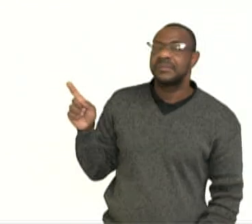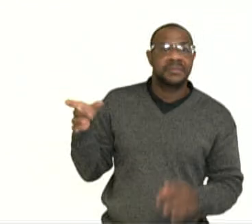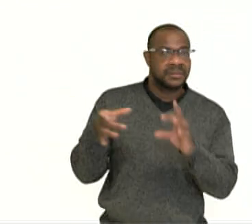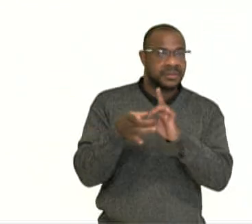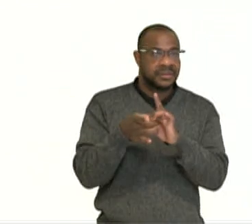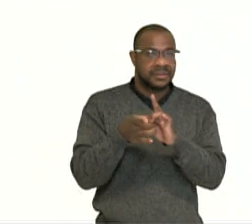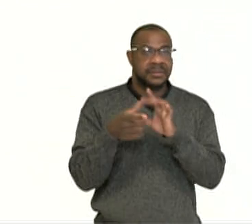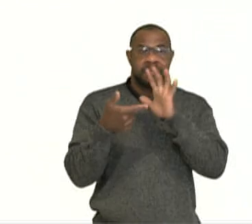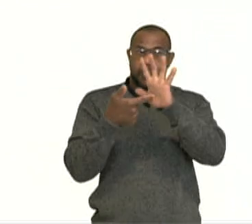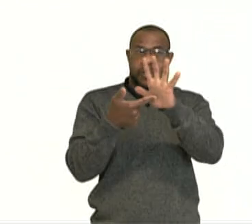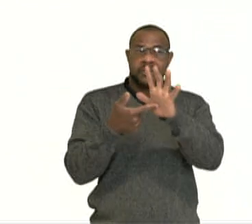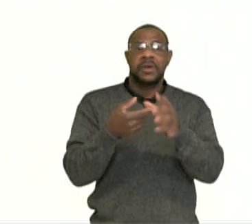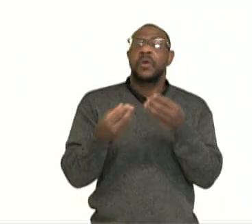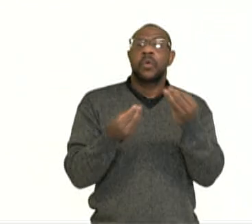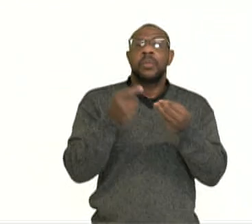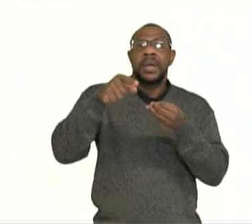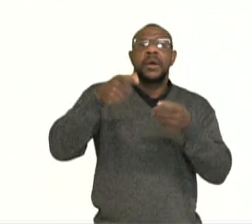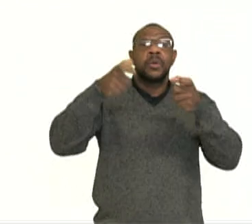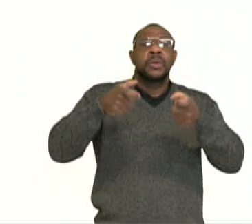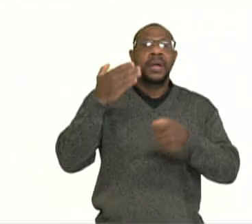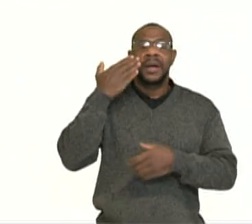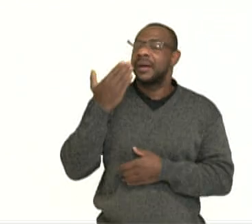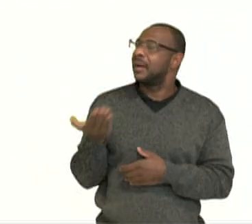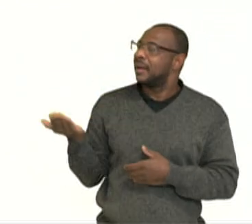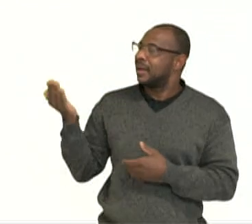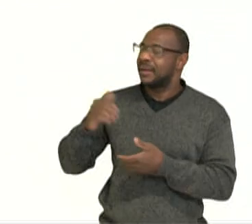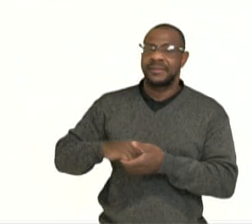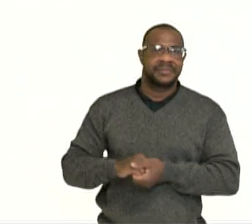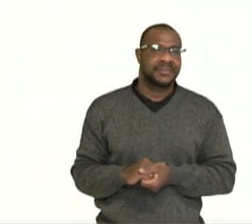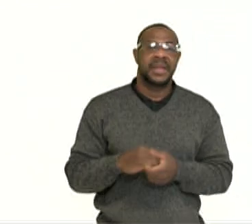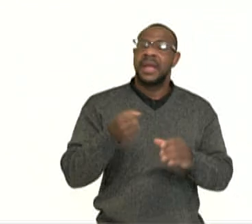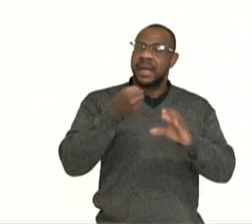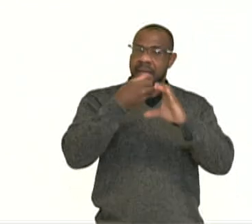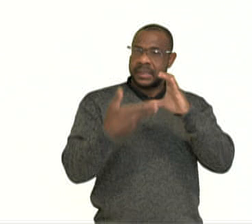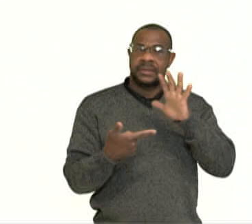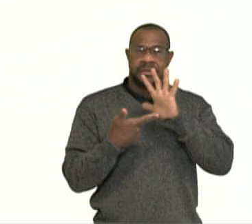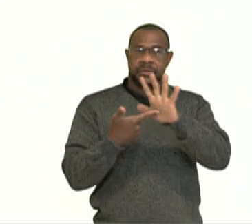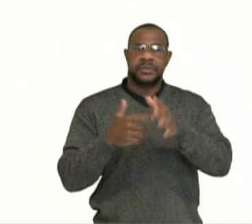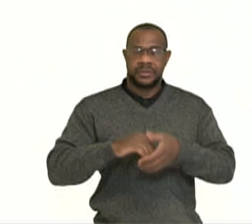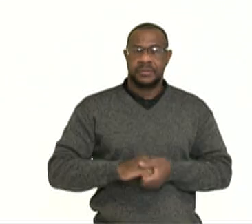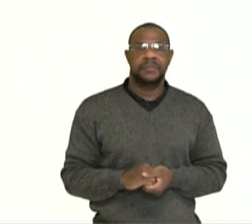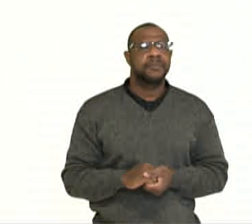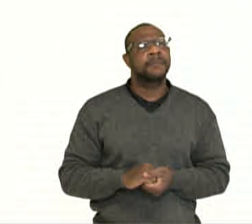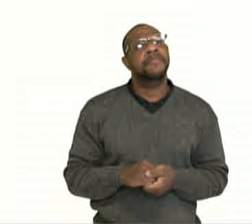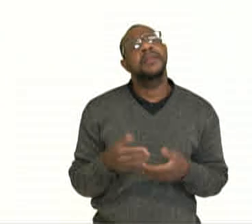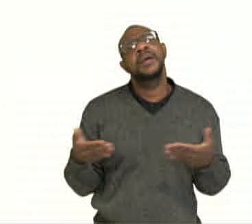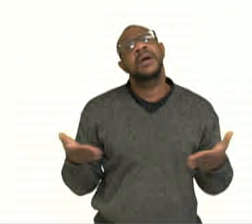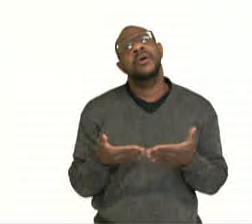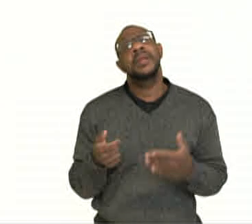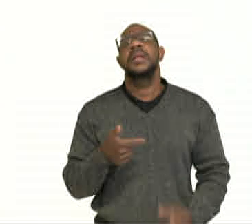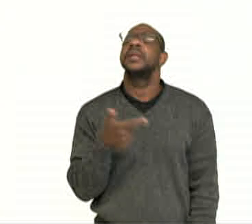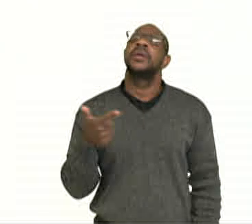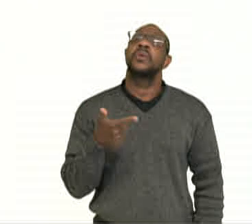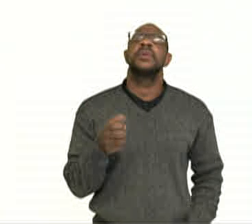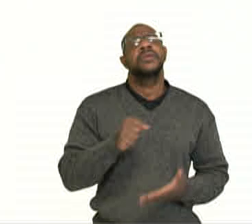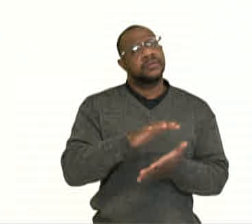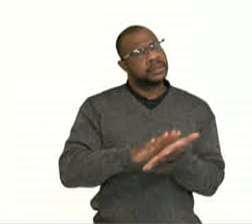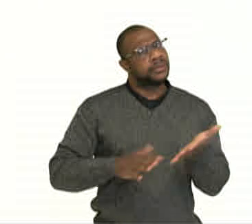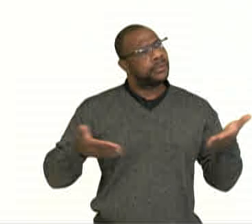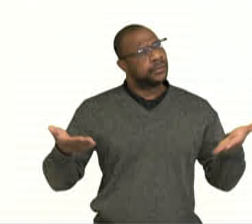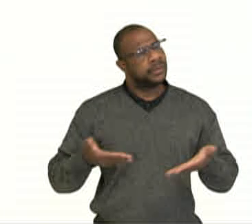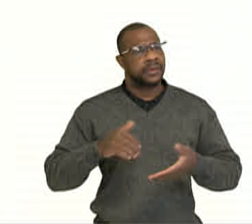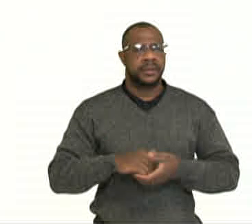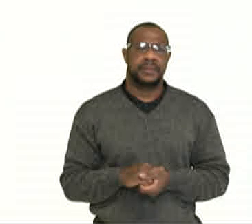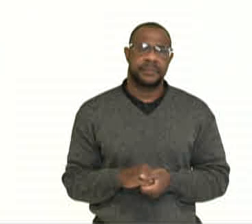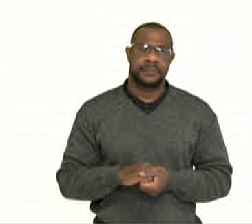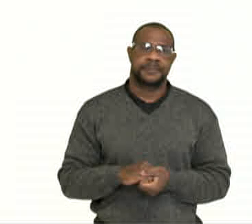essa referência, mostrando para você ali um pouquinho dessas características. E agora vamos para a nossa segunda atividade. Pega